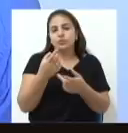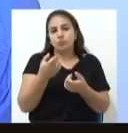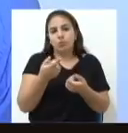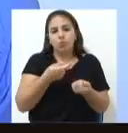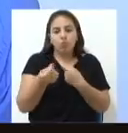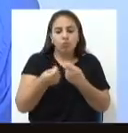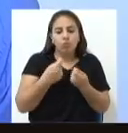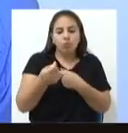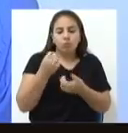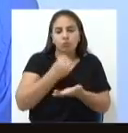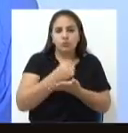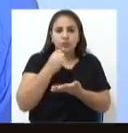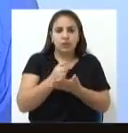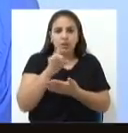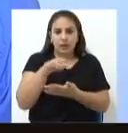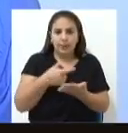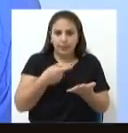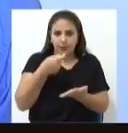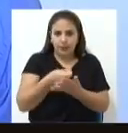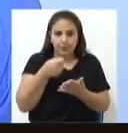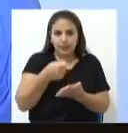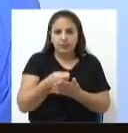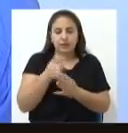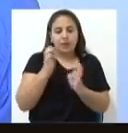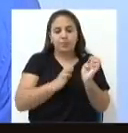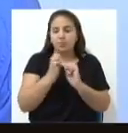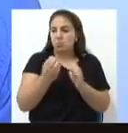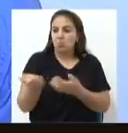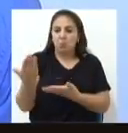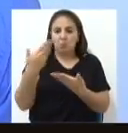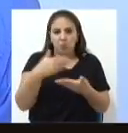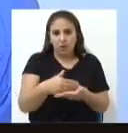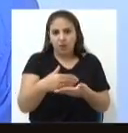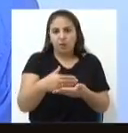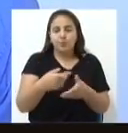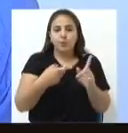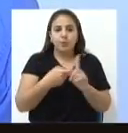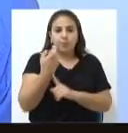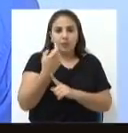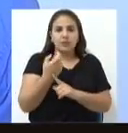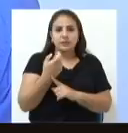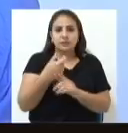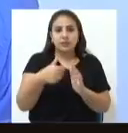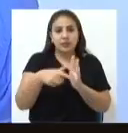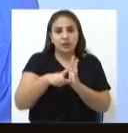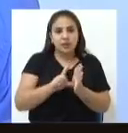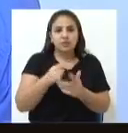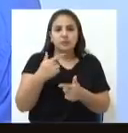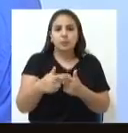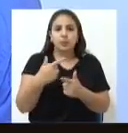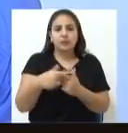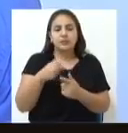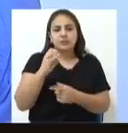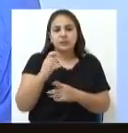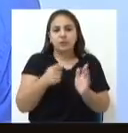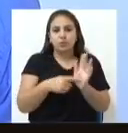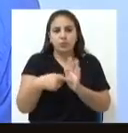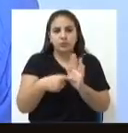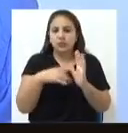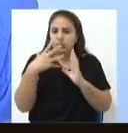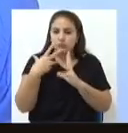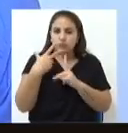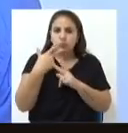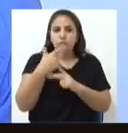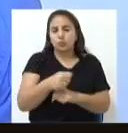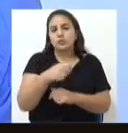é quando do pagamento, quer dizer, as empresas não recebem o mês anterior ou qualquer outra verba devida se ela não nos apresentar todas as